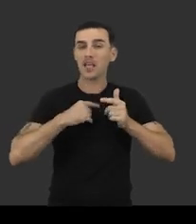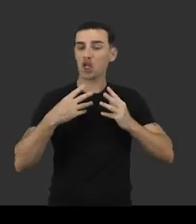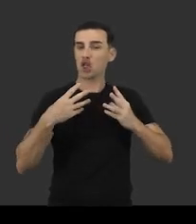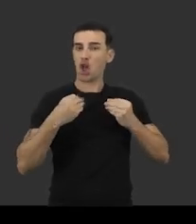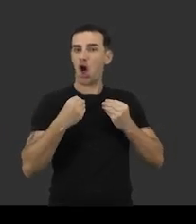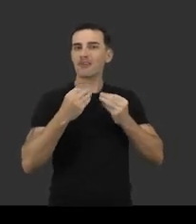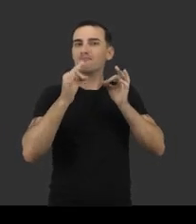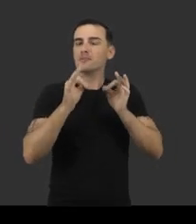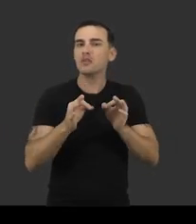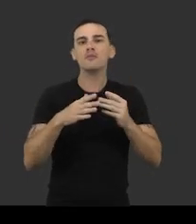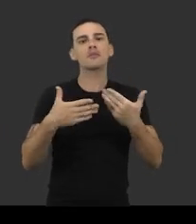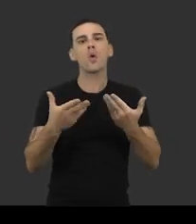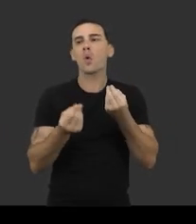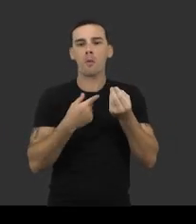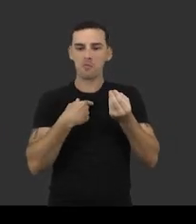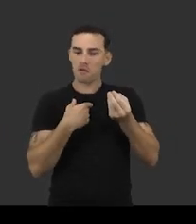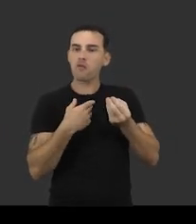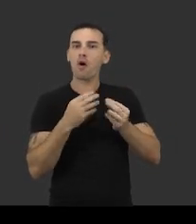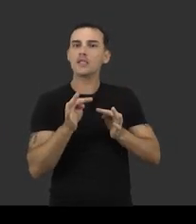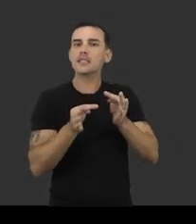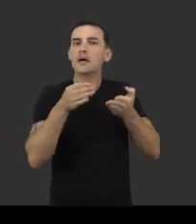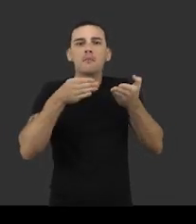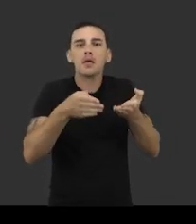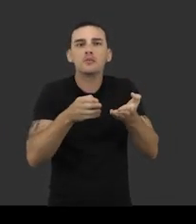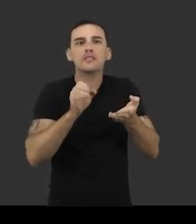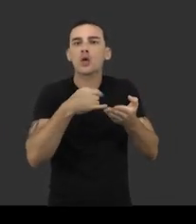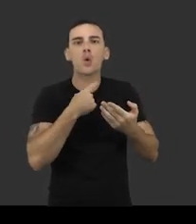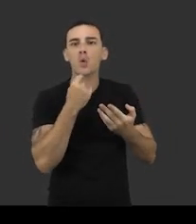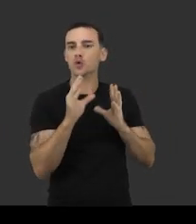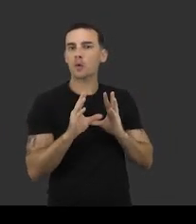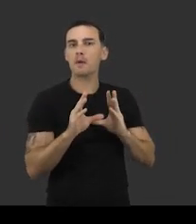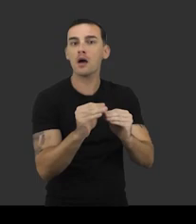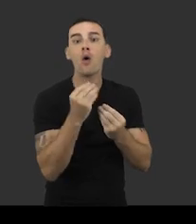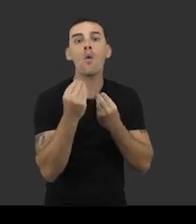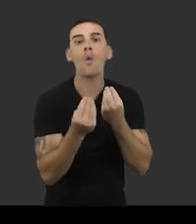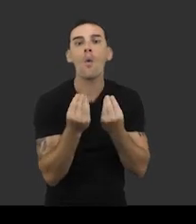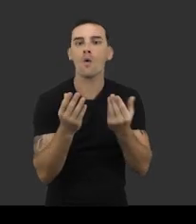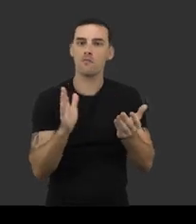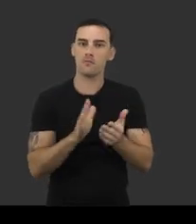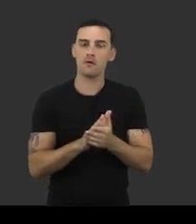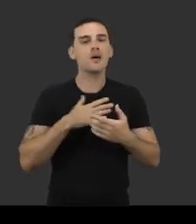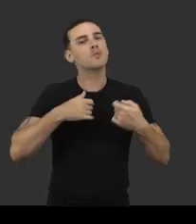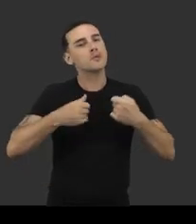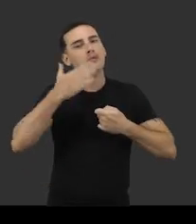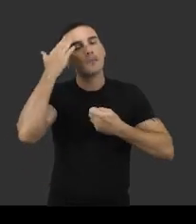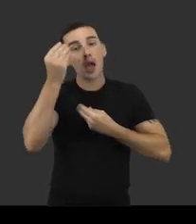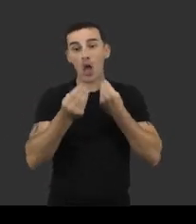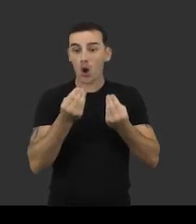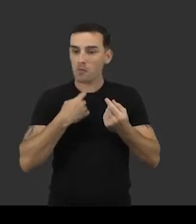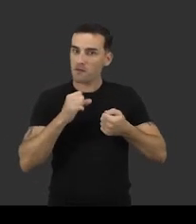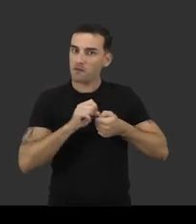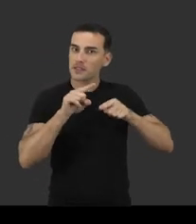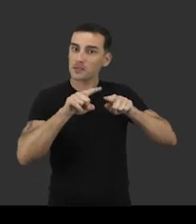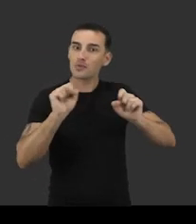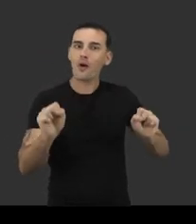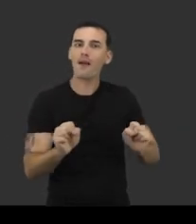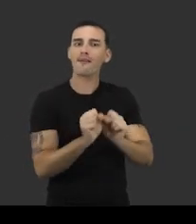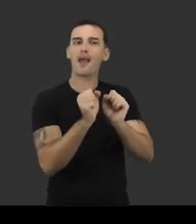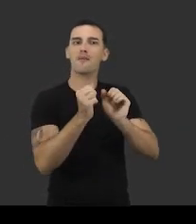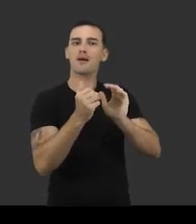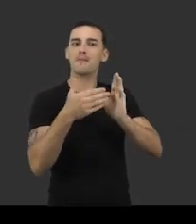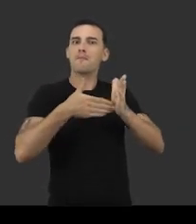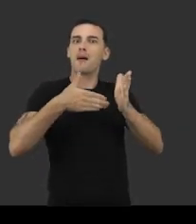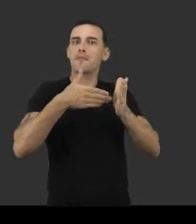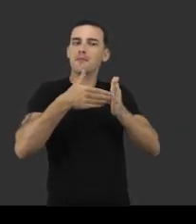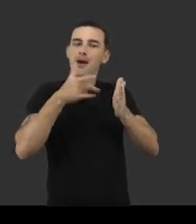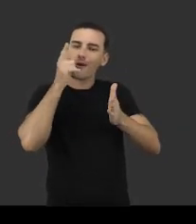toque mesmo, como é que a gente vai tratar o paciente sem tocá-lo, né? Temos que saber como lidar com isso, como quebrar essas